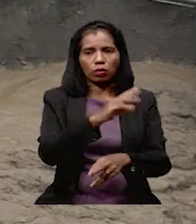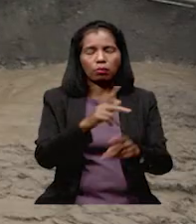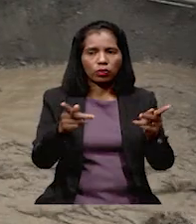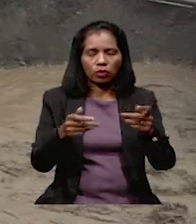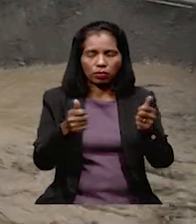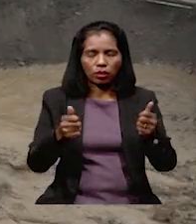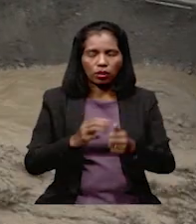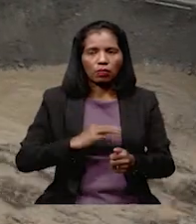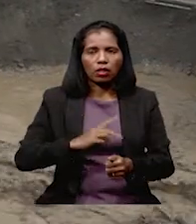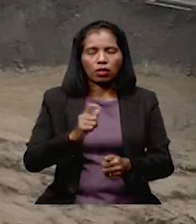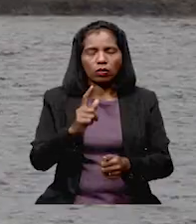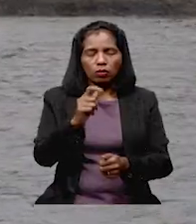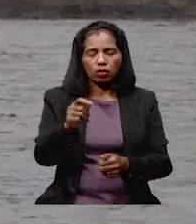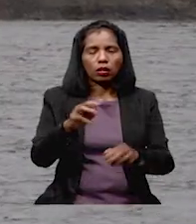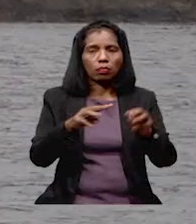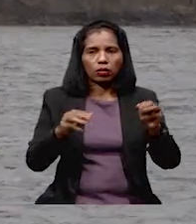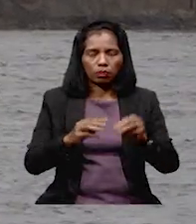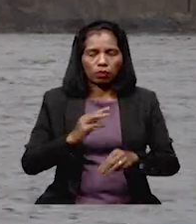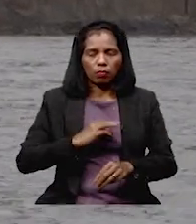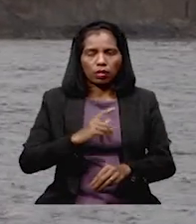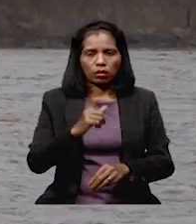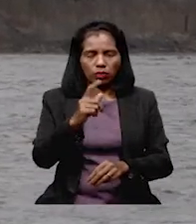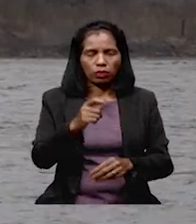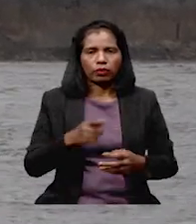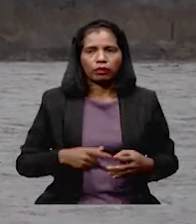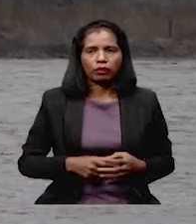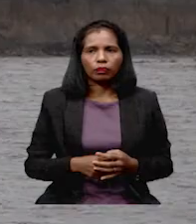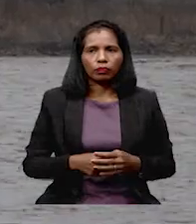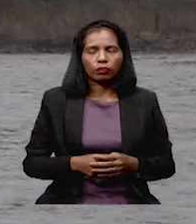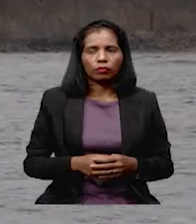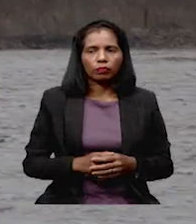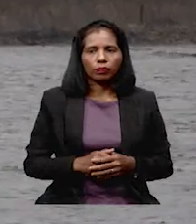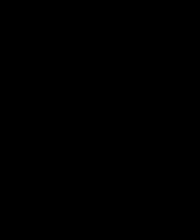administrativo Manatuto Vilha, município Manatuto. Abraão Maral, Dilma Sujeti, GMN.